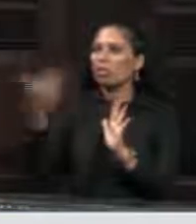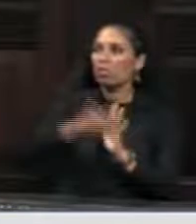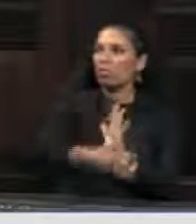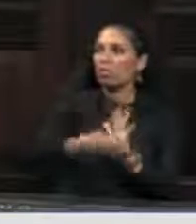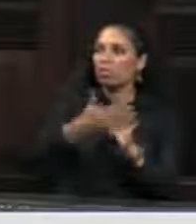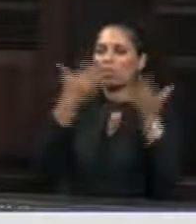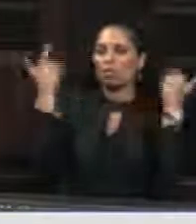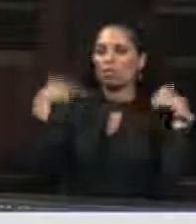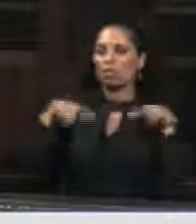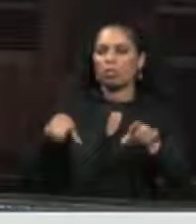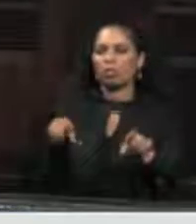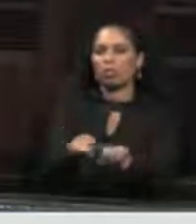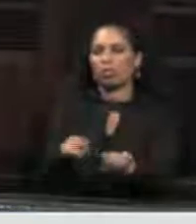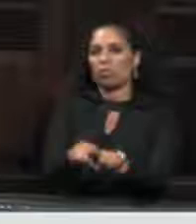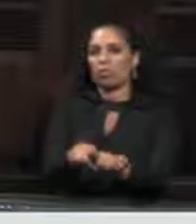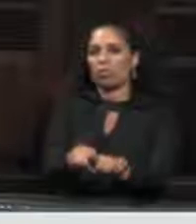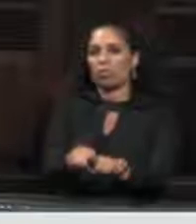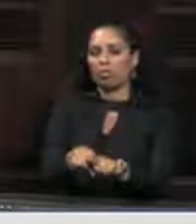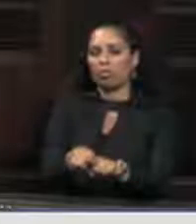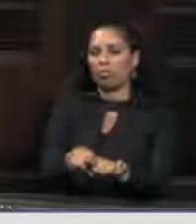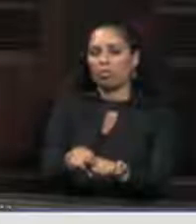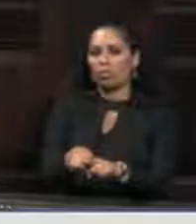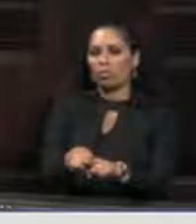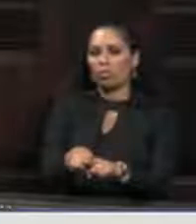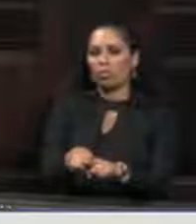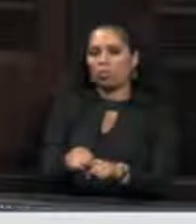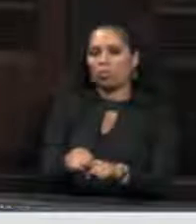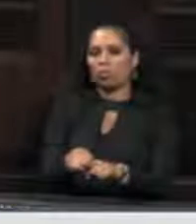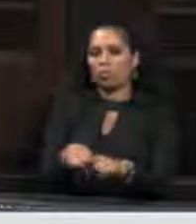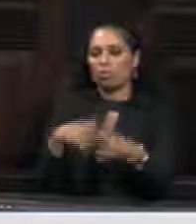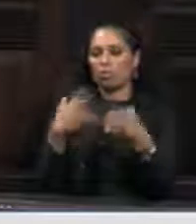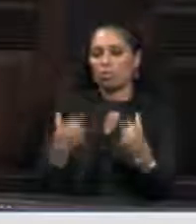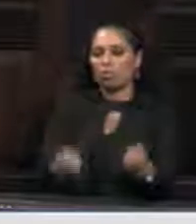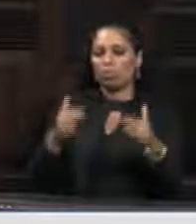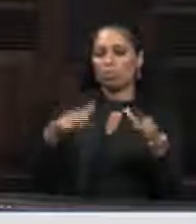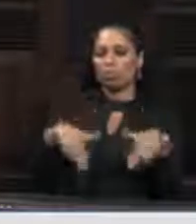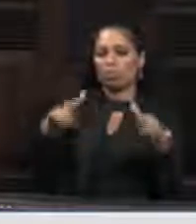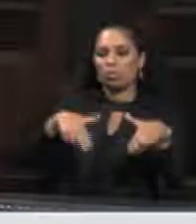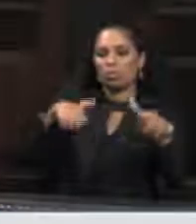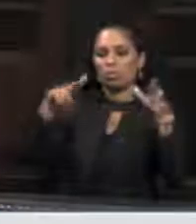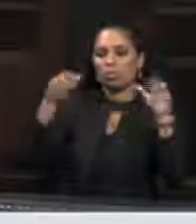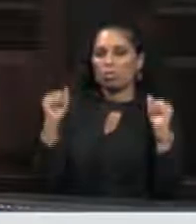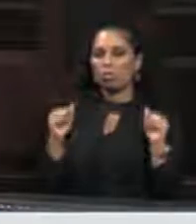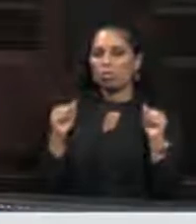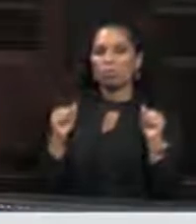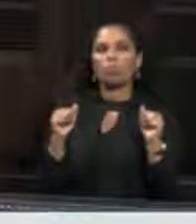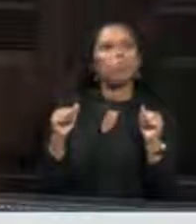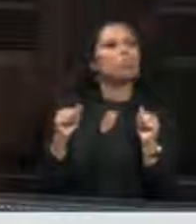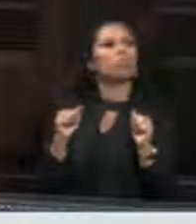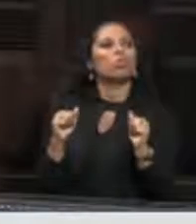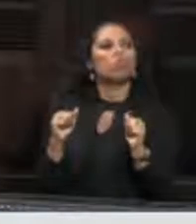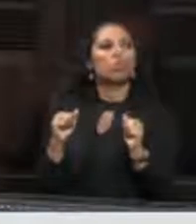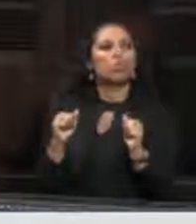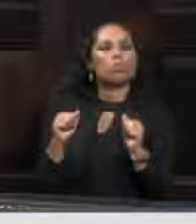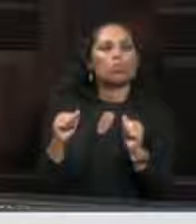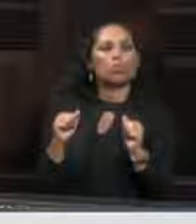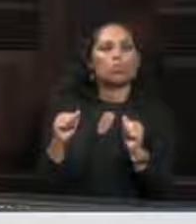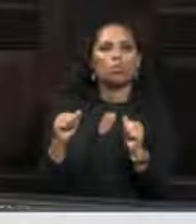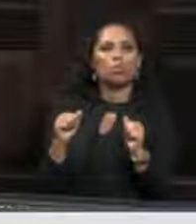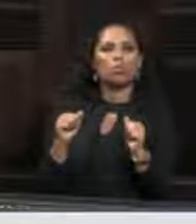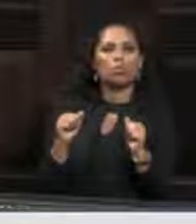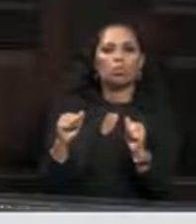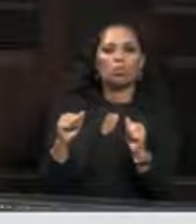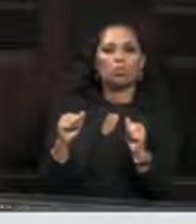inadmissível ainda a forma como determinados oradores aqui me antecederam para defender